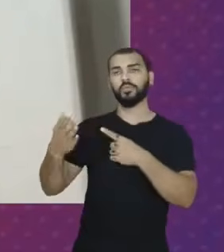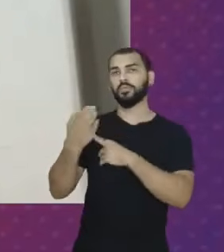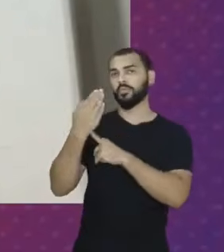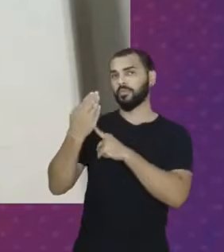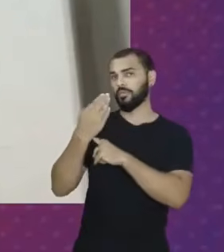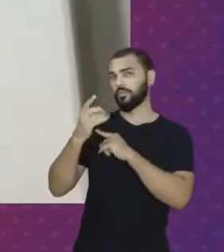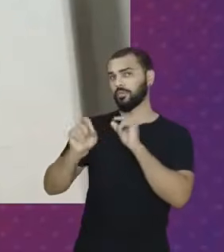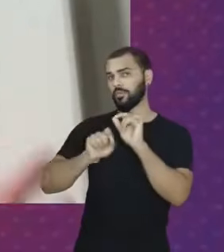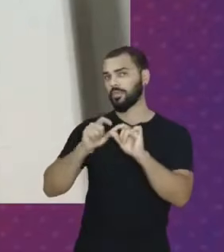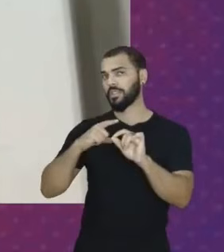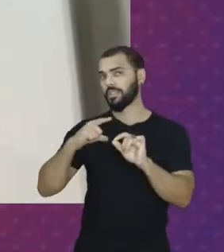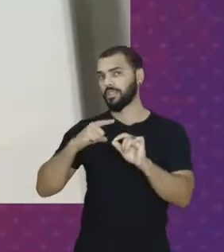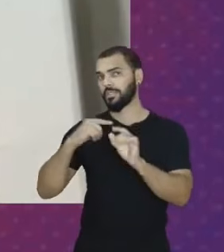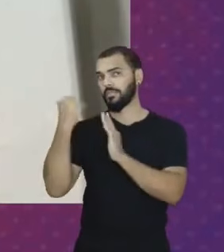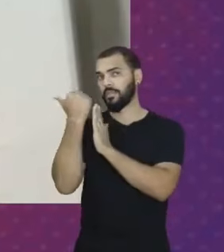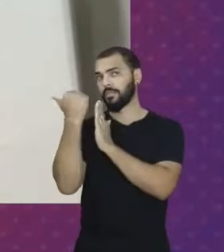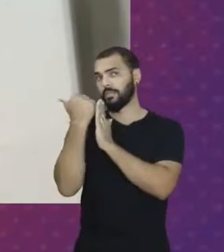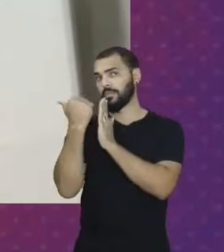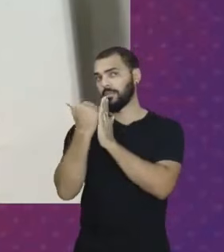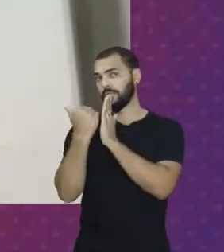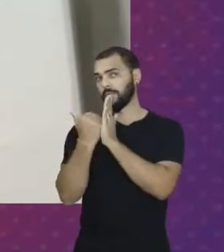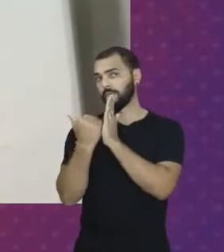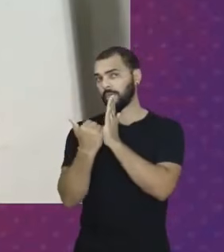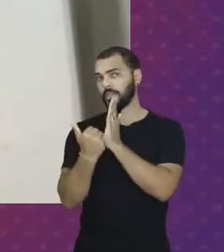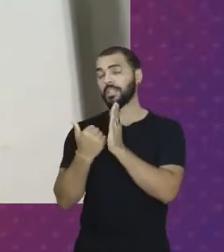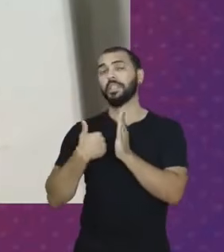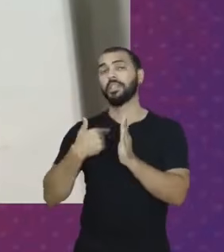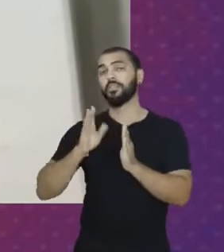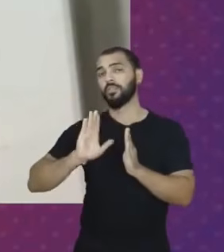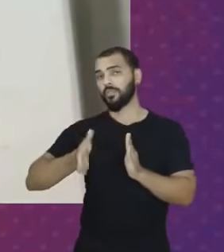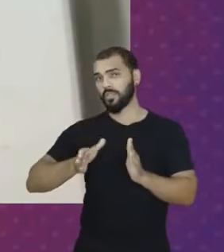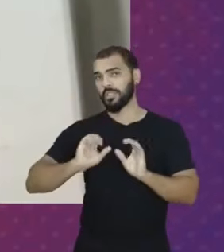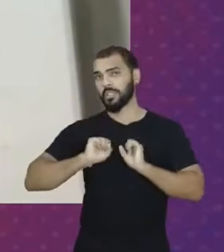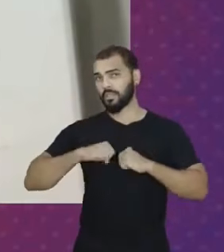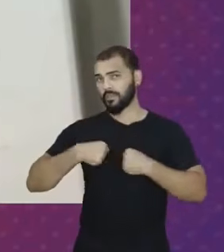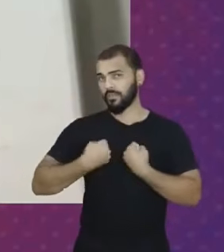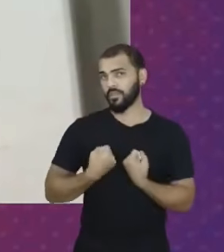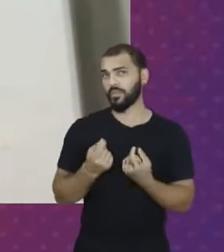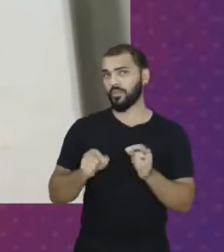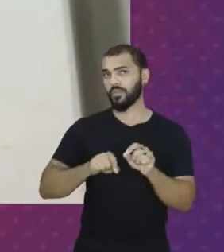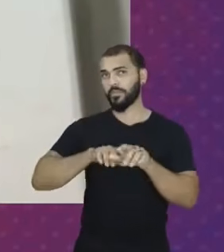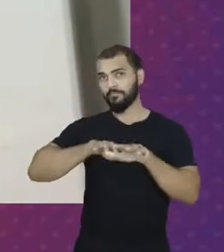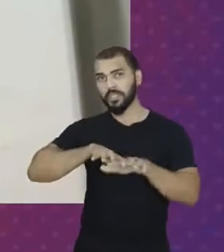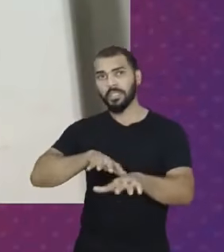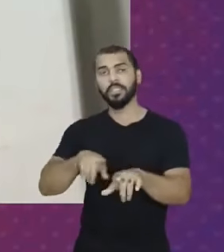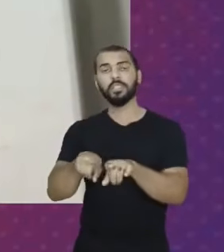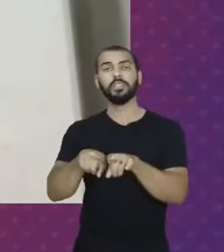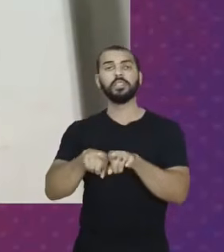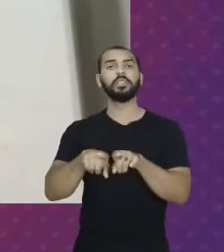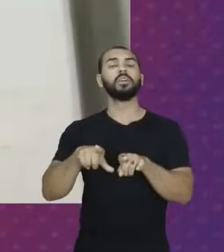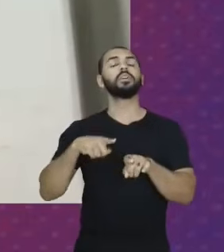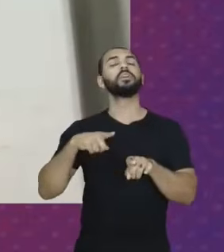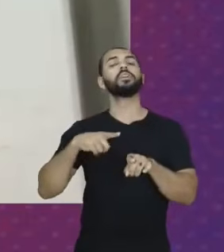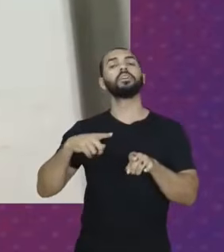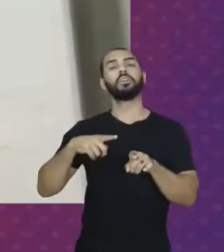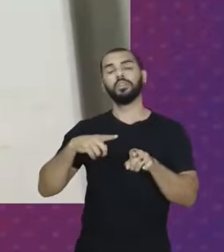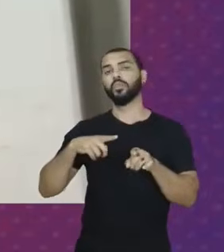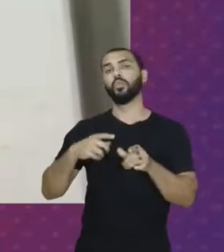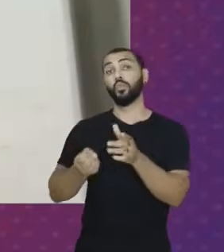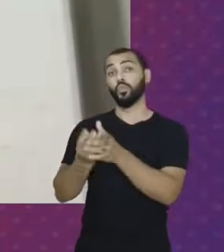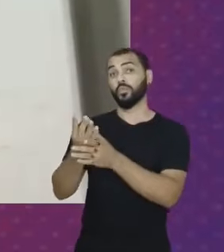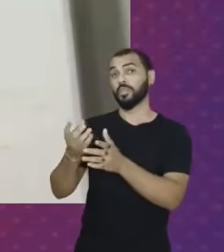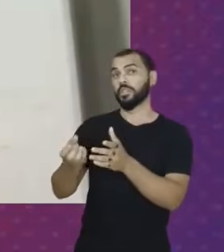todas as pautas que eu já defendi enquanto militante, eu e o grupo que construiu essa candidatura, que posteriormente se tornou um